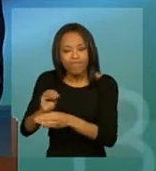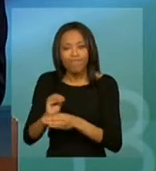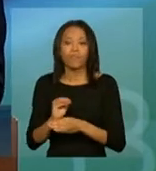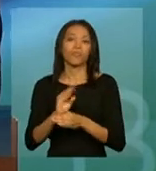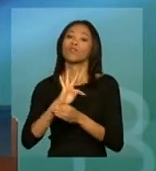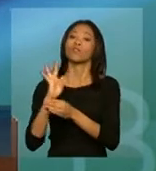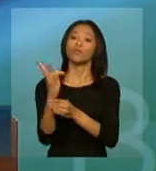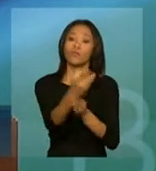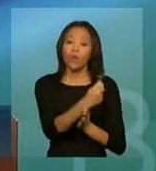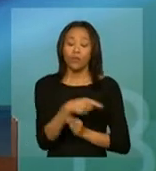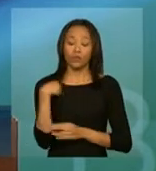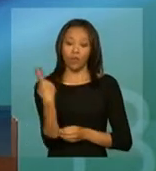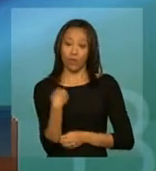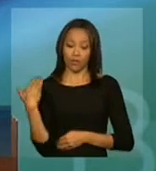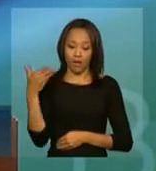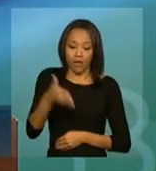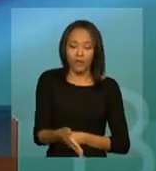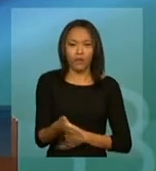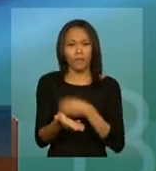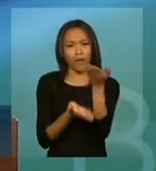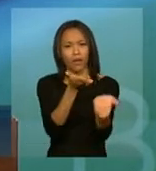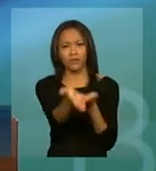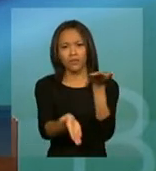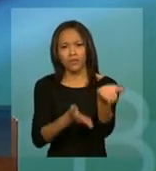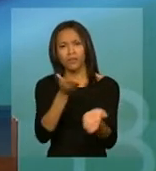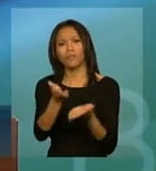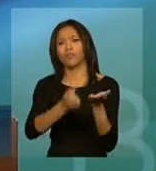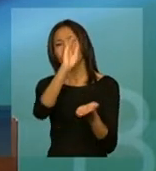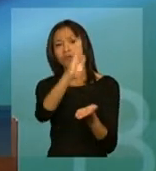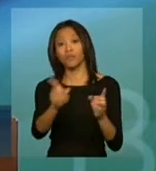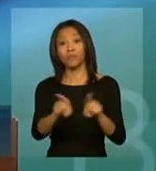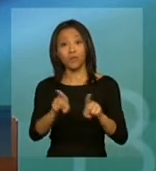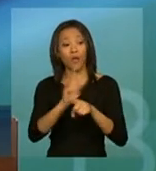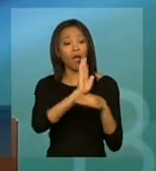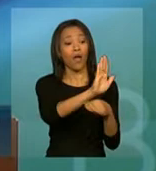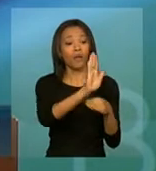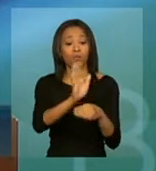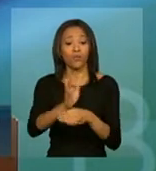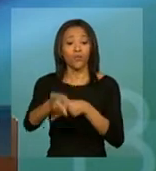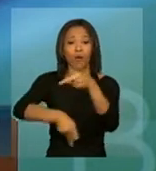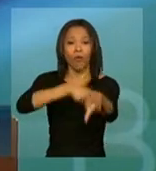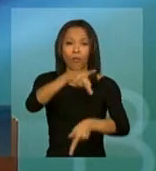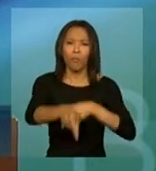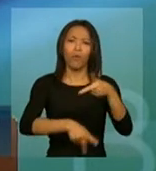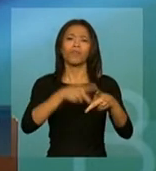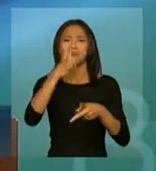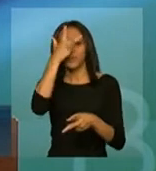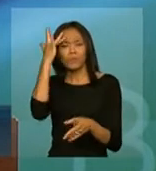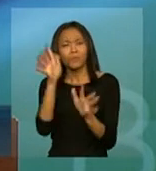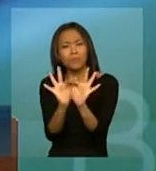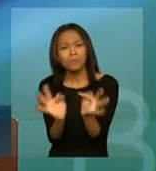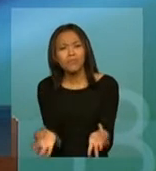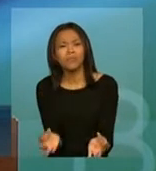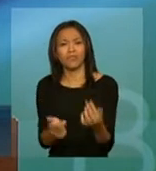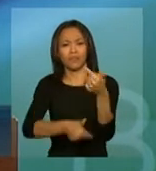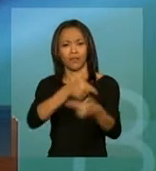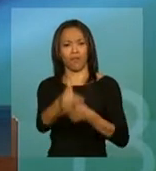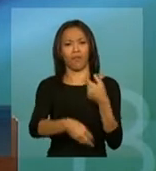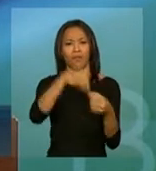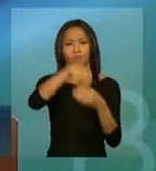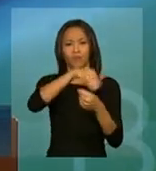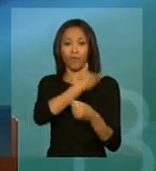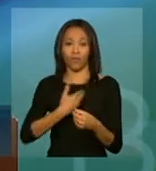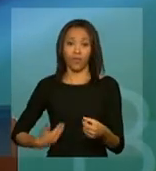Estamos todos aqui para servir o Brasil e ao nosso povo. Da presidenta até o mais humilde funcionário, somos todos servidores